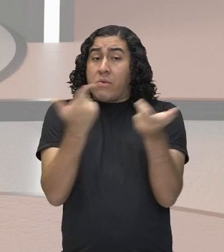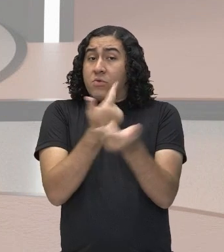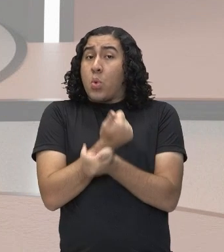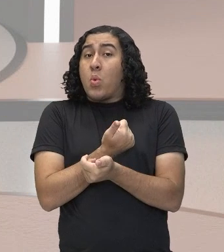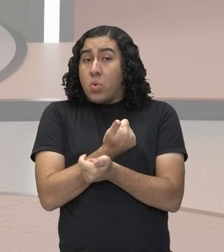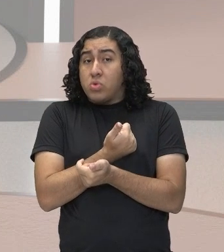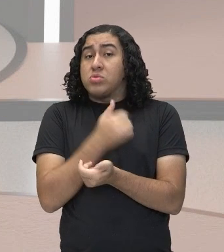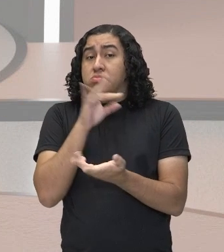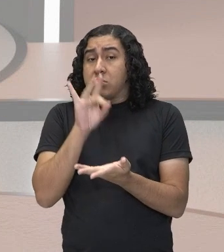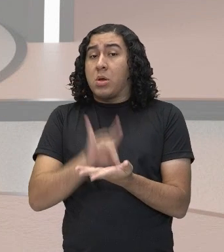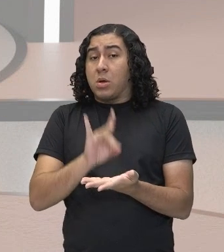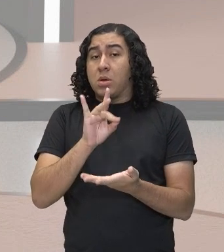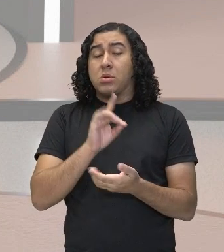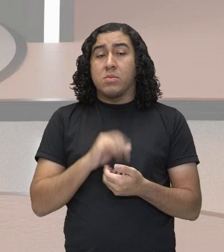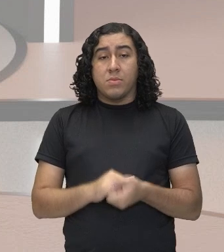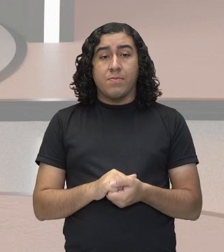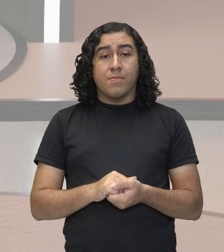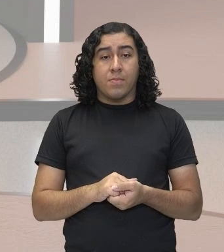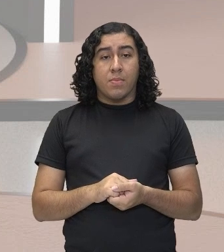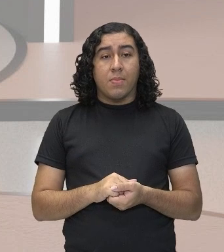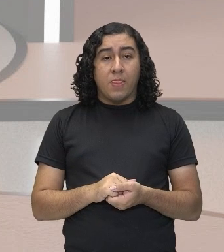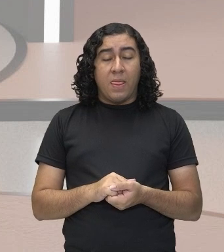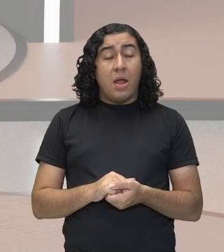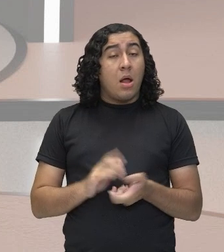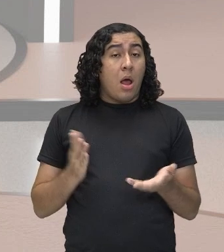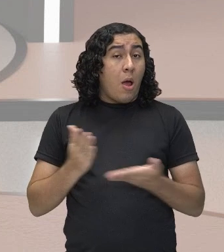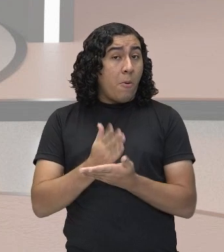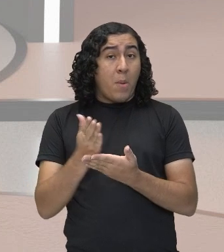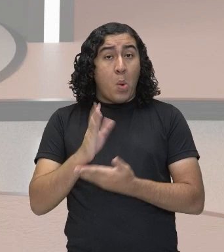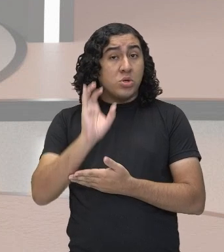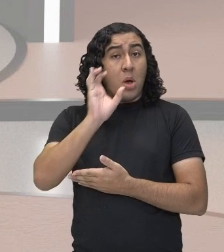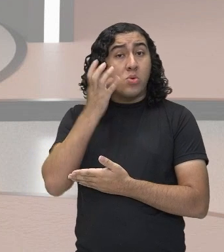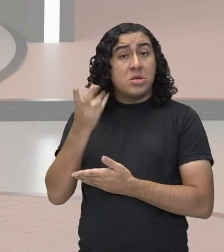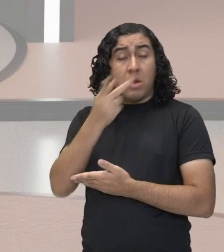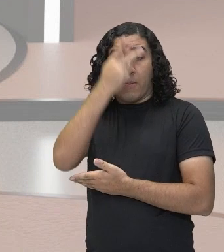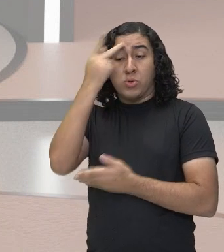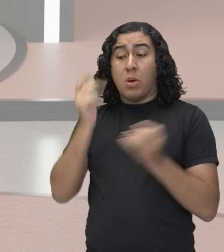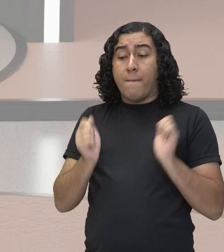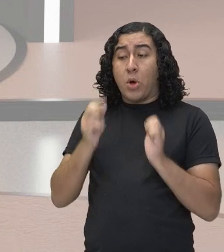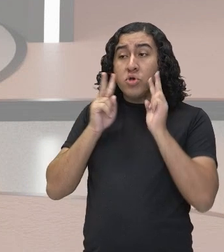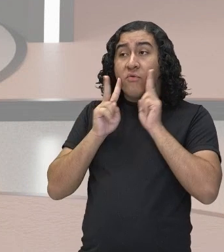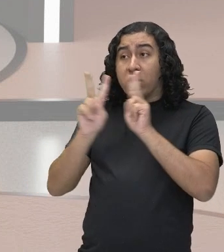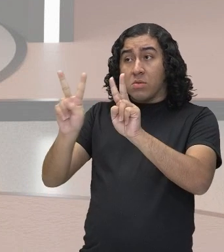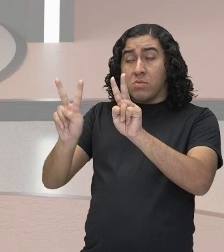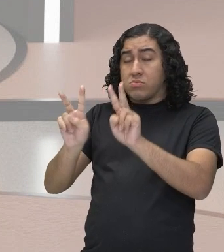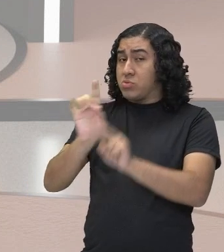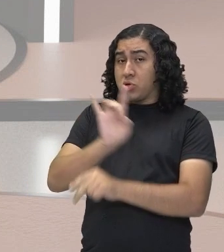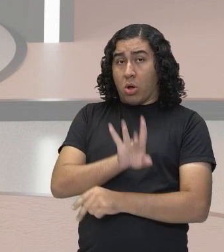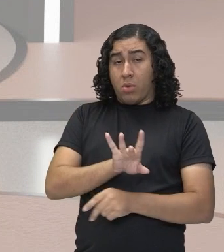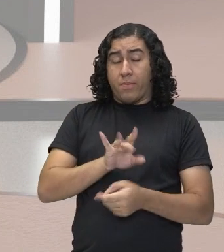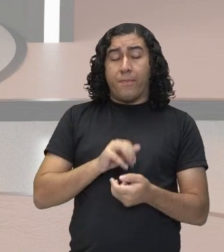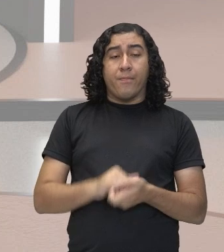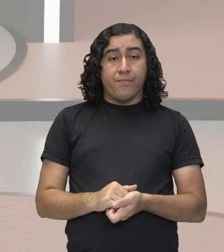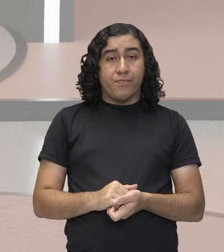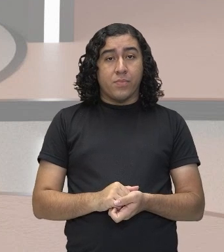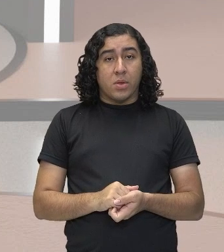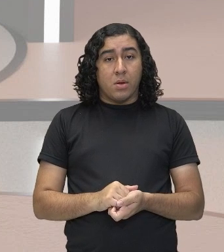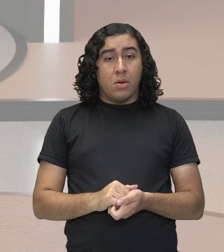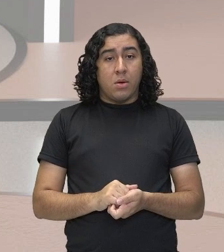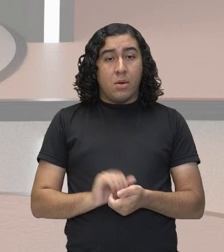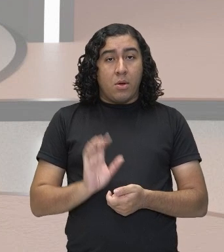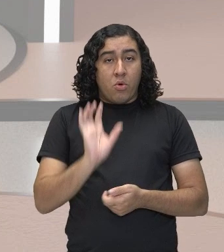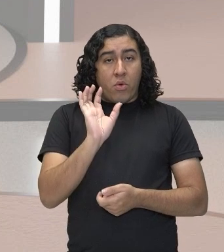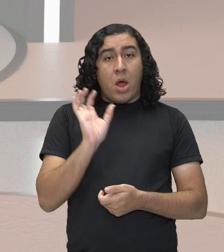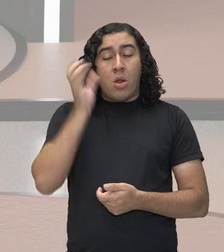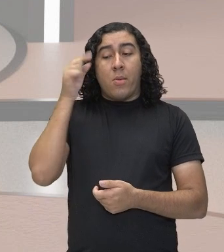magnífica. Então é um fato ou um acontecimento observável, antes de mais nada. Todo fenômeno, ele é algo